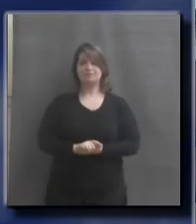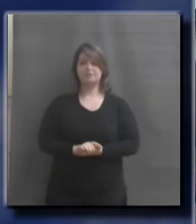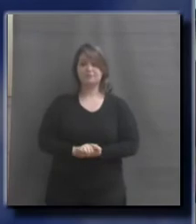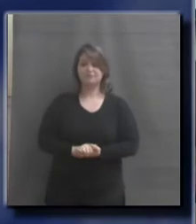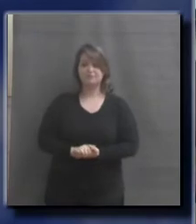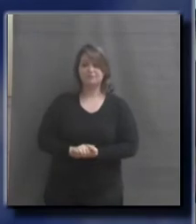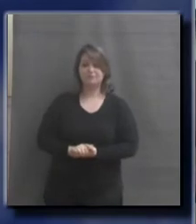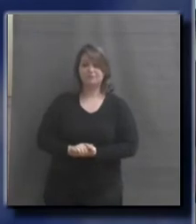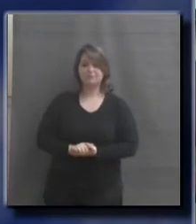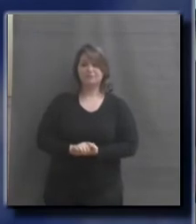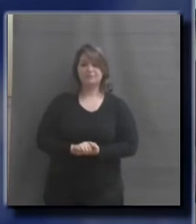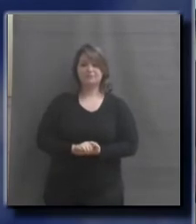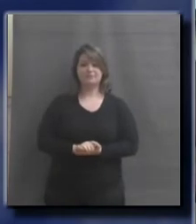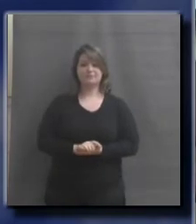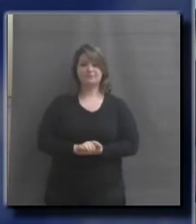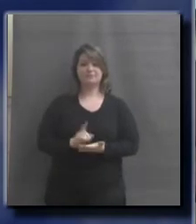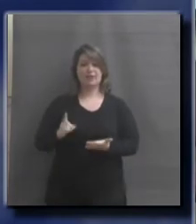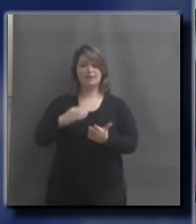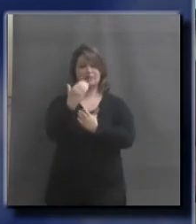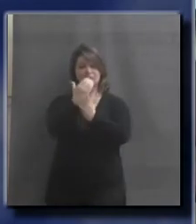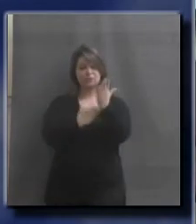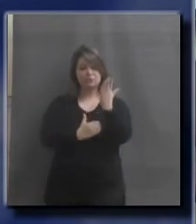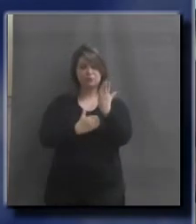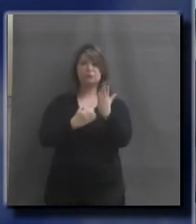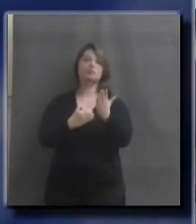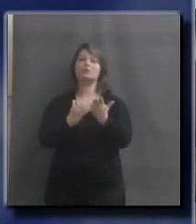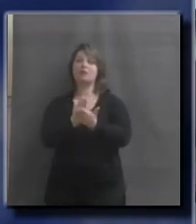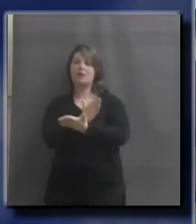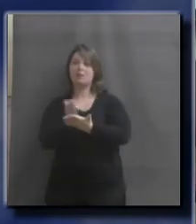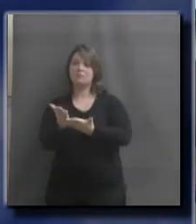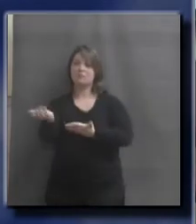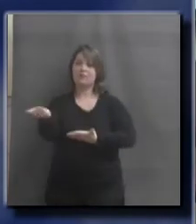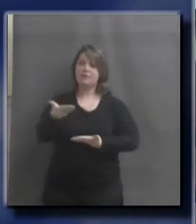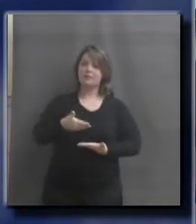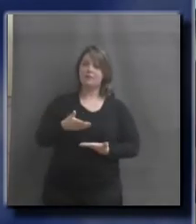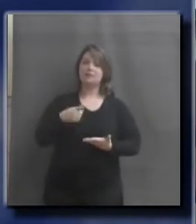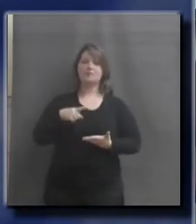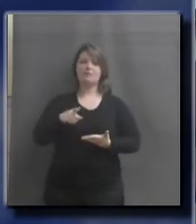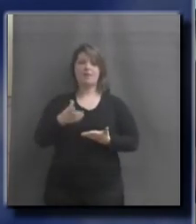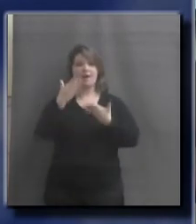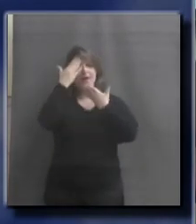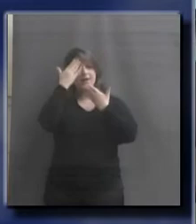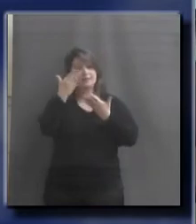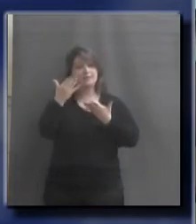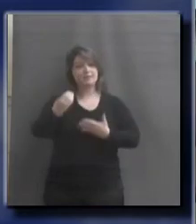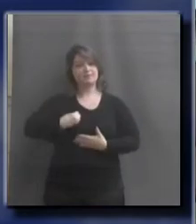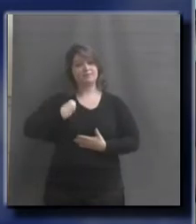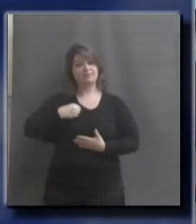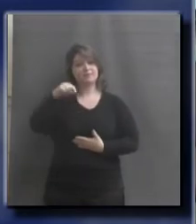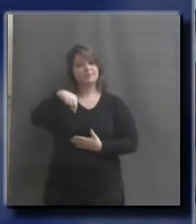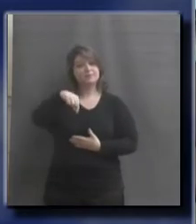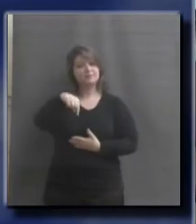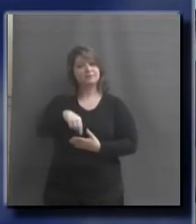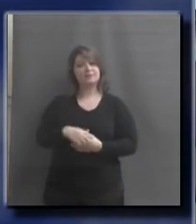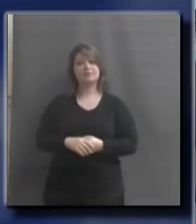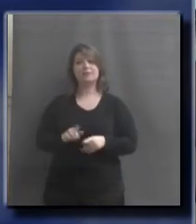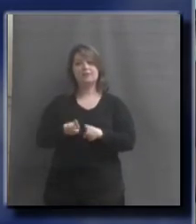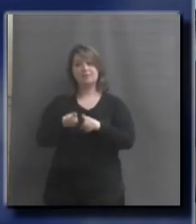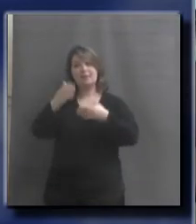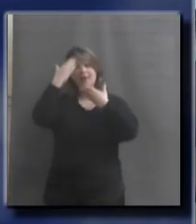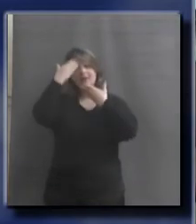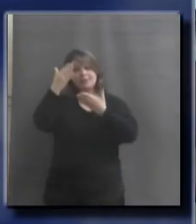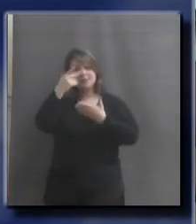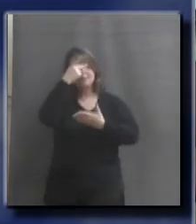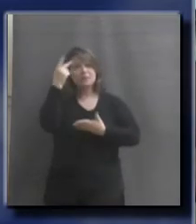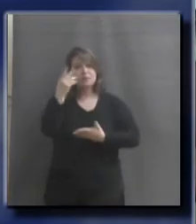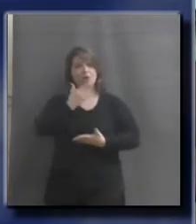revisões, das diretrizes curriculares. Então, agradecer a presença. Agradecer às pessoas que estão